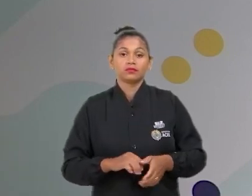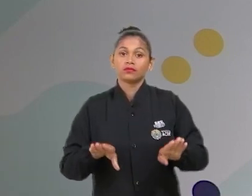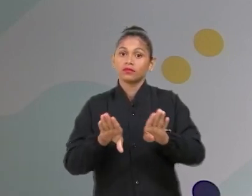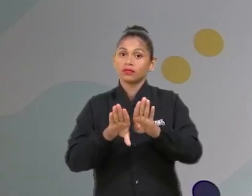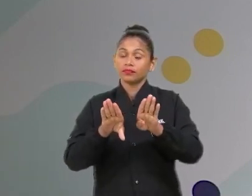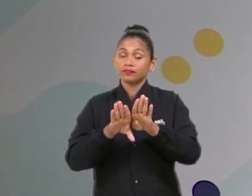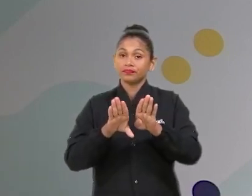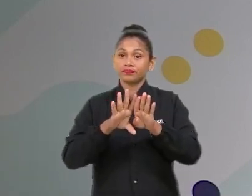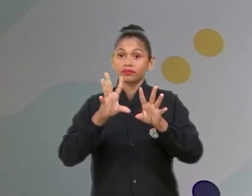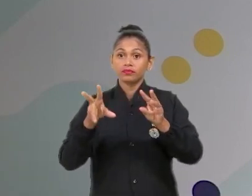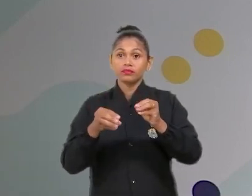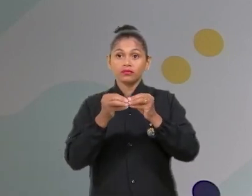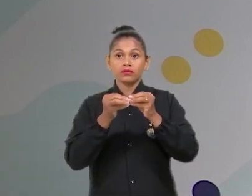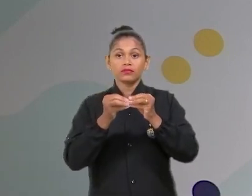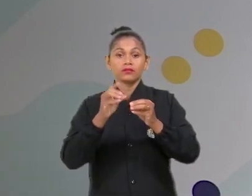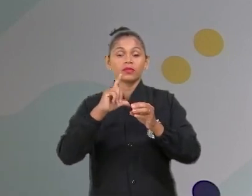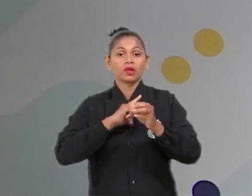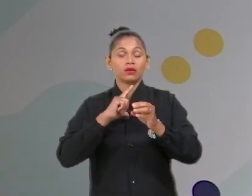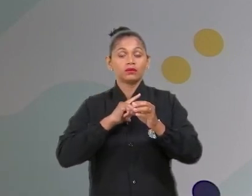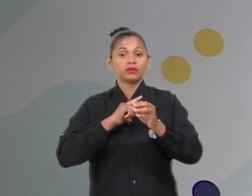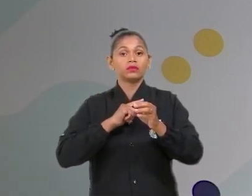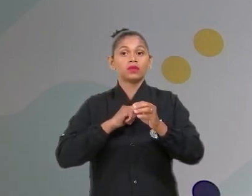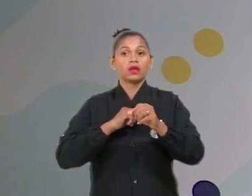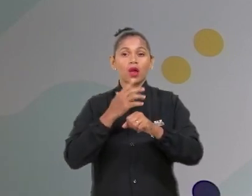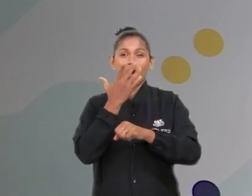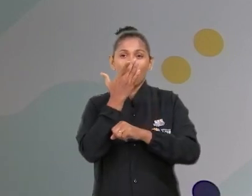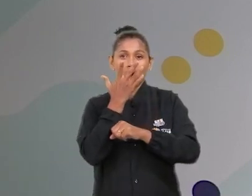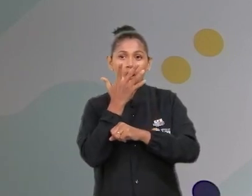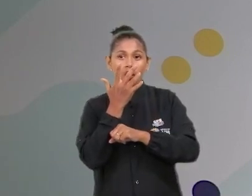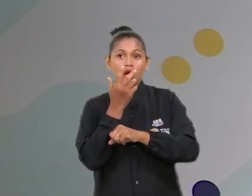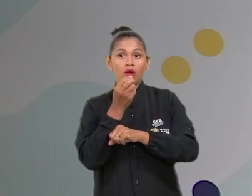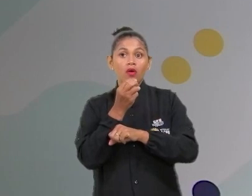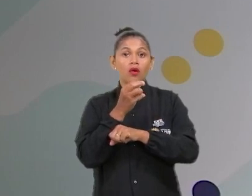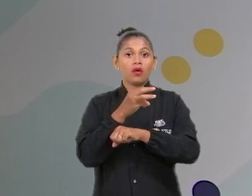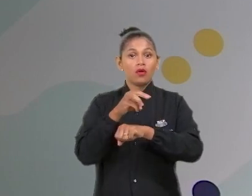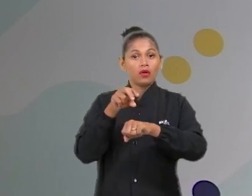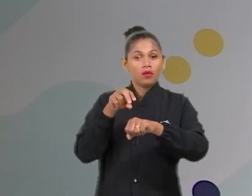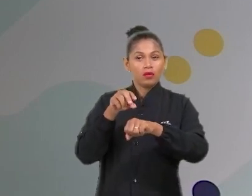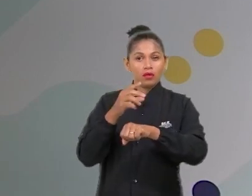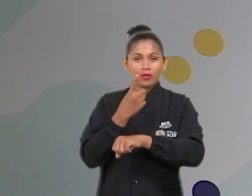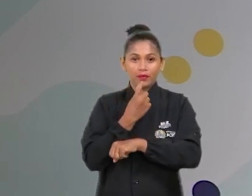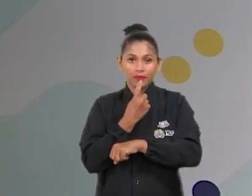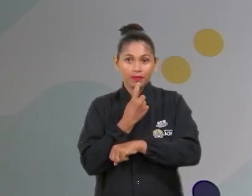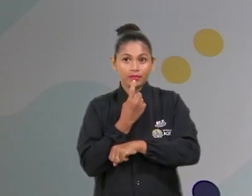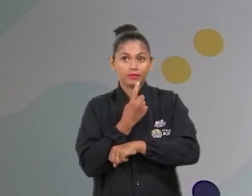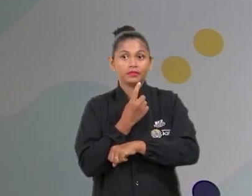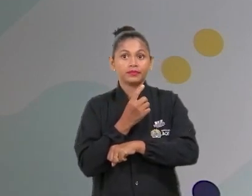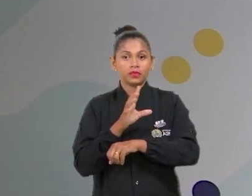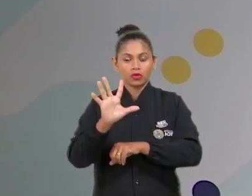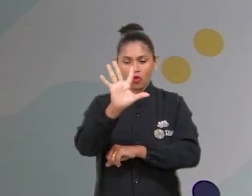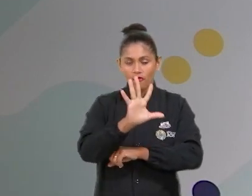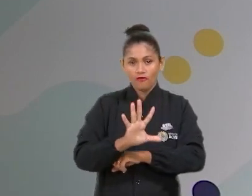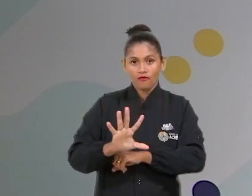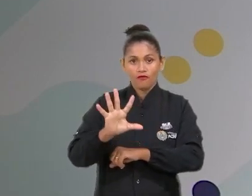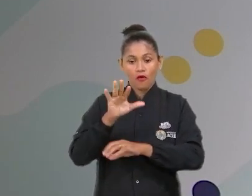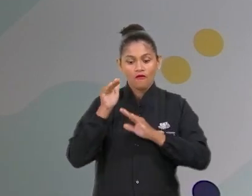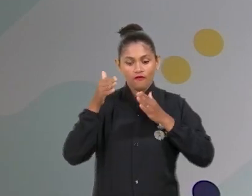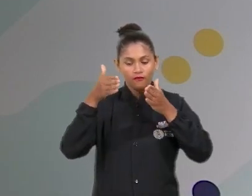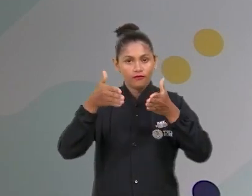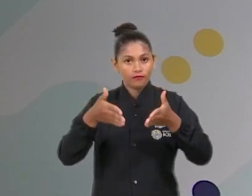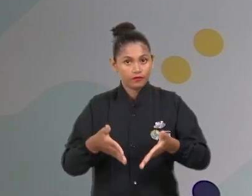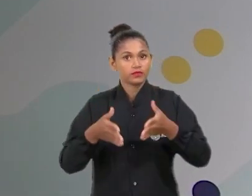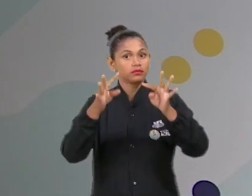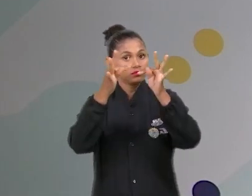para concluir, vamos ter os metais de transição externa, que está aqui praticamente no centro da nossa tabela